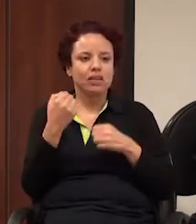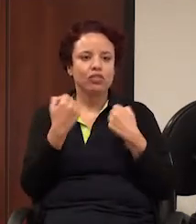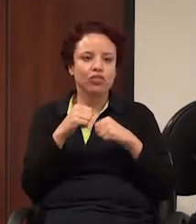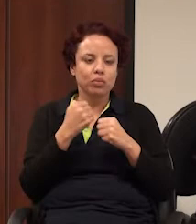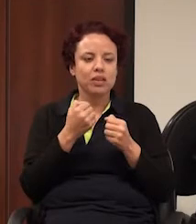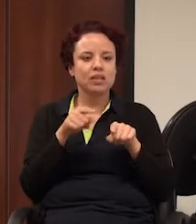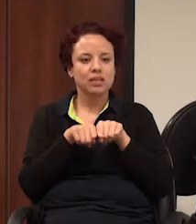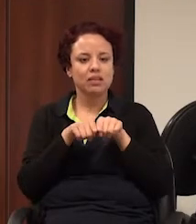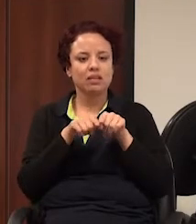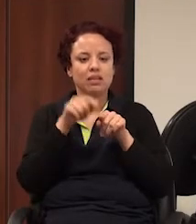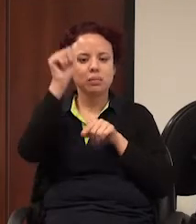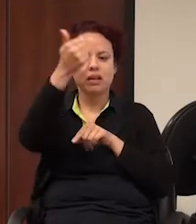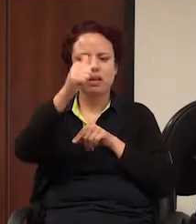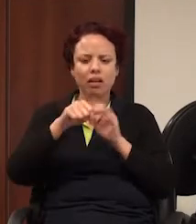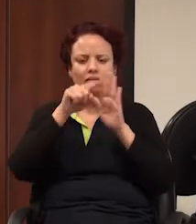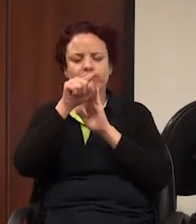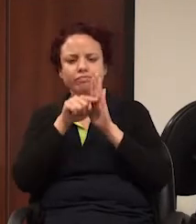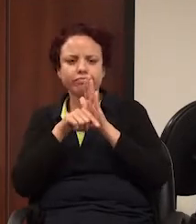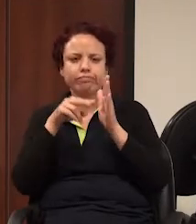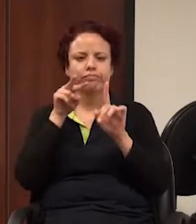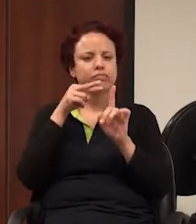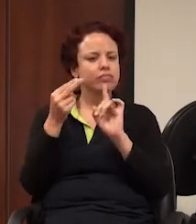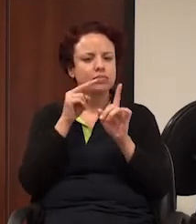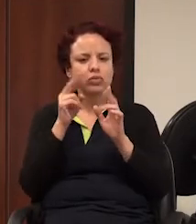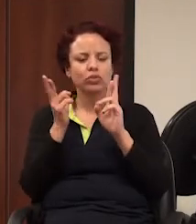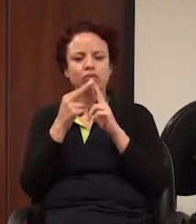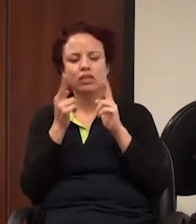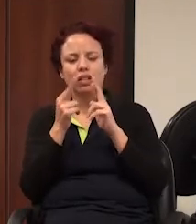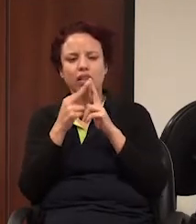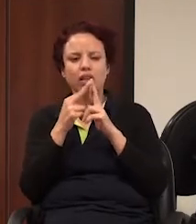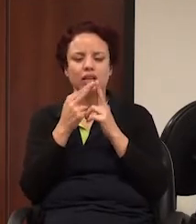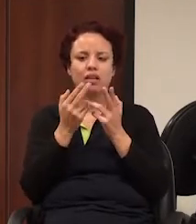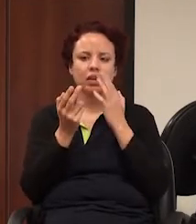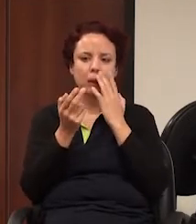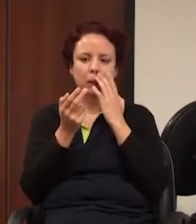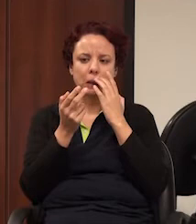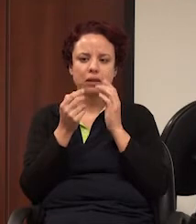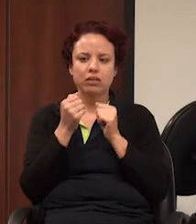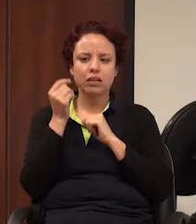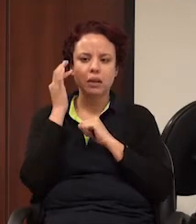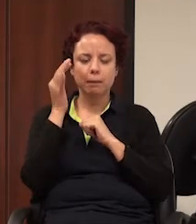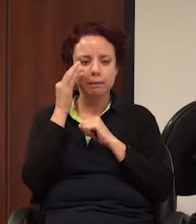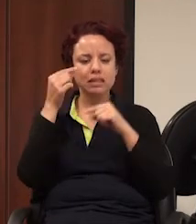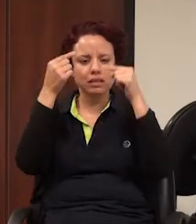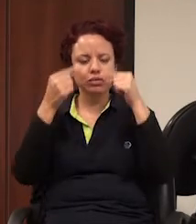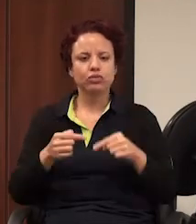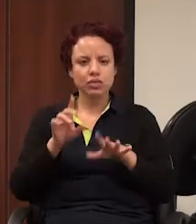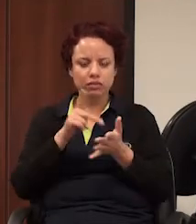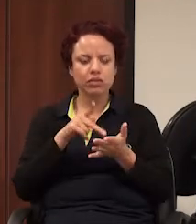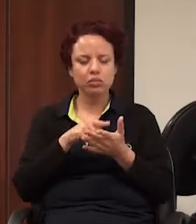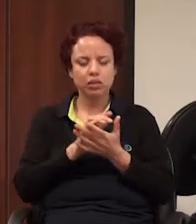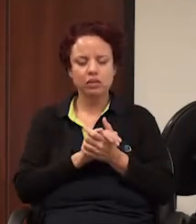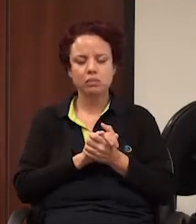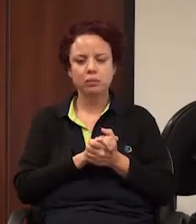essas ponderações e olhar, né, a rede, né, nesse quesito do desafio mesmo.